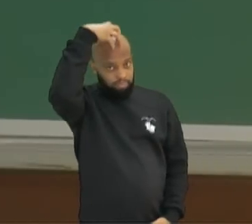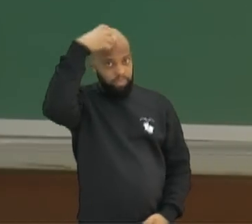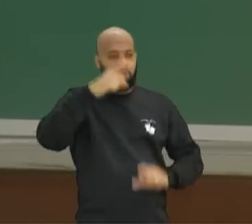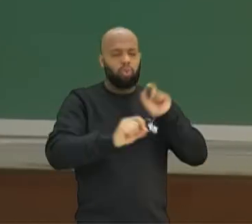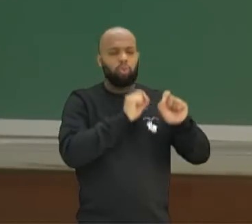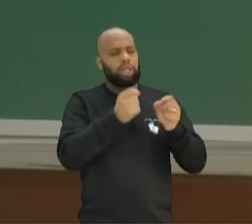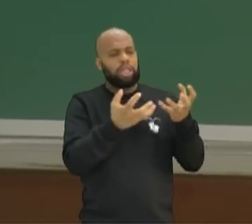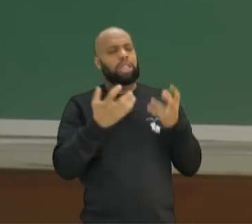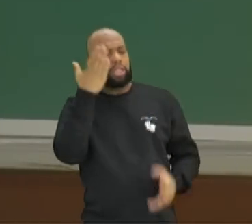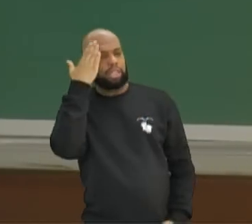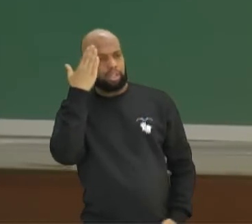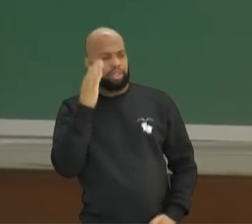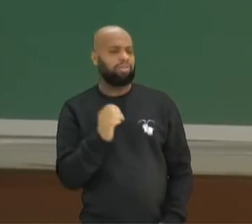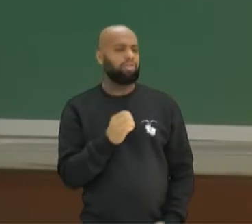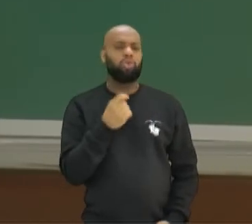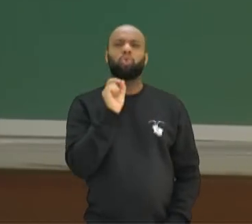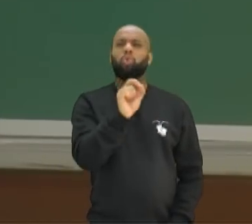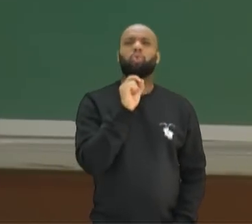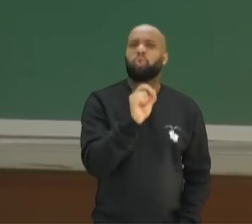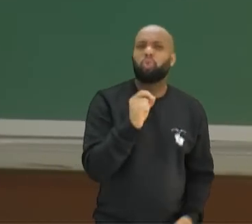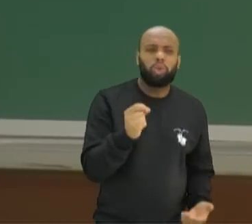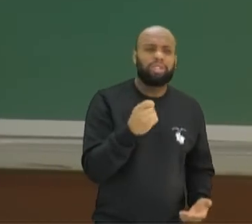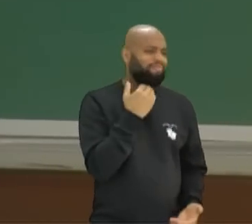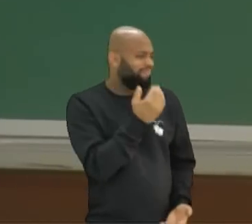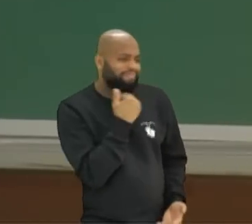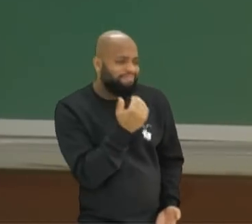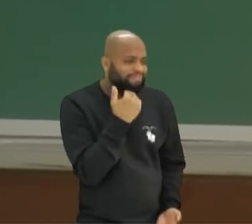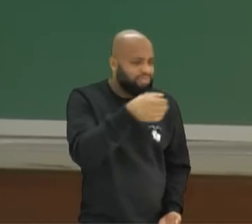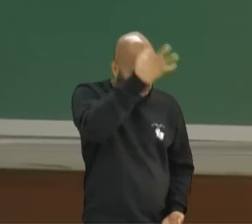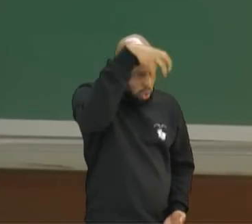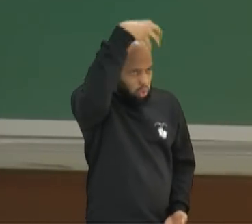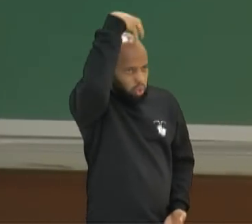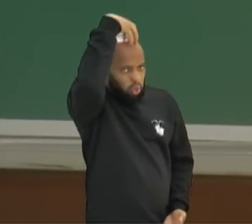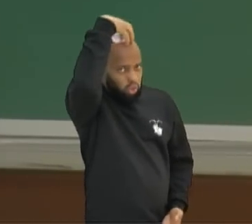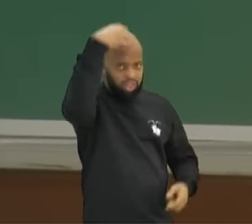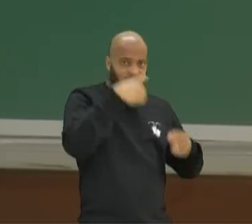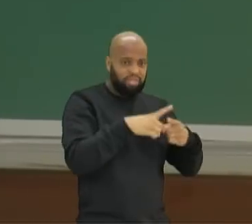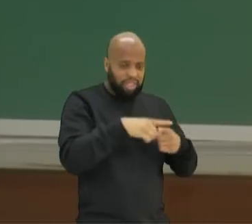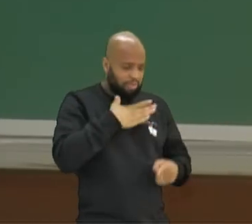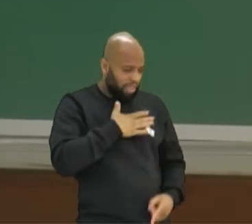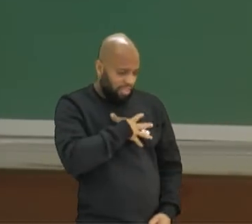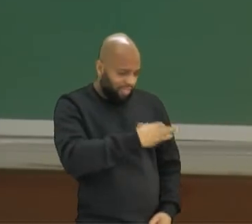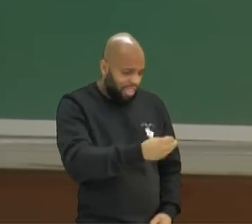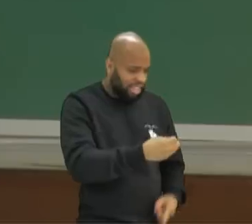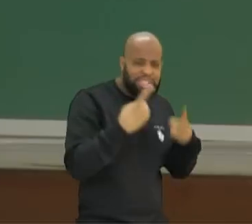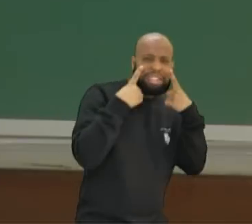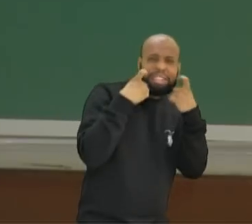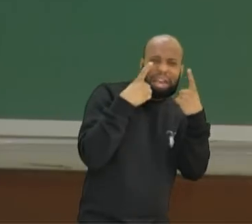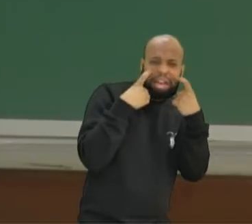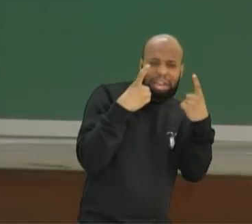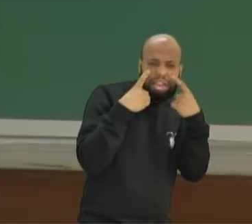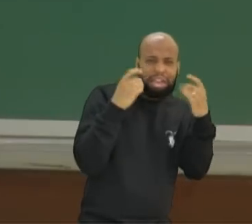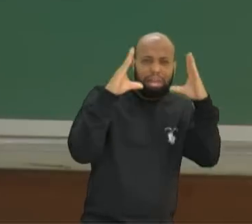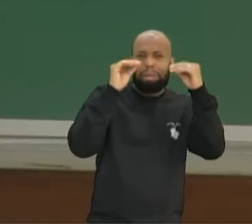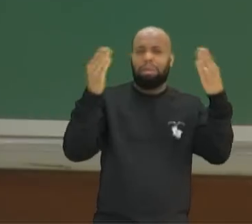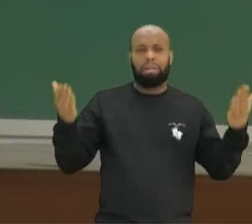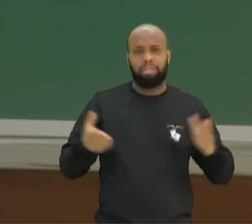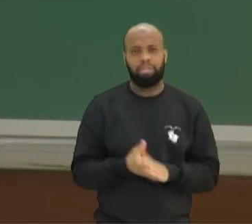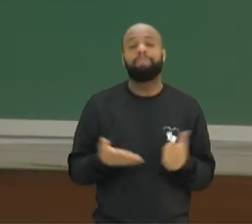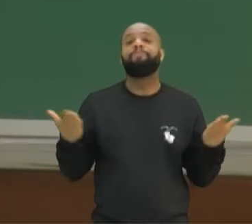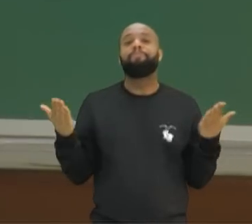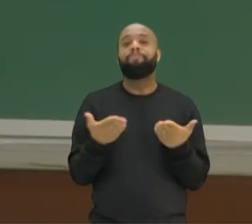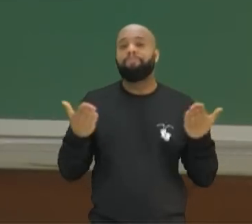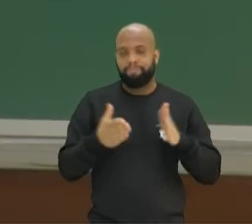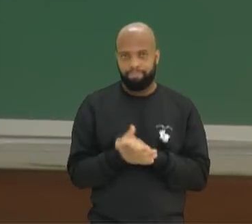seguinte coisa: de que adiantava a coroa se a filha da gente chora à noite? E